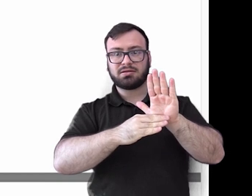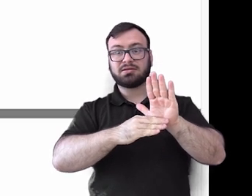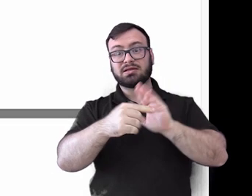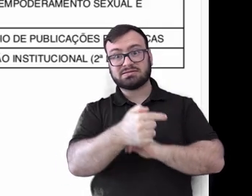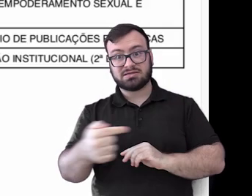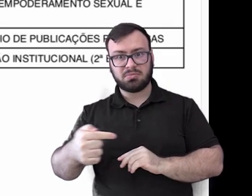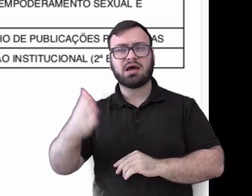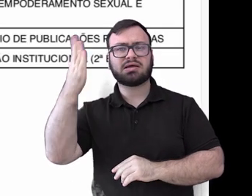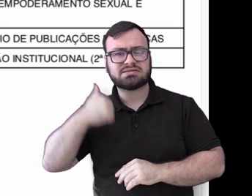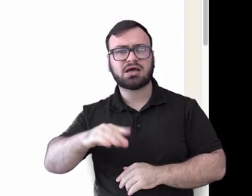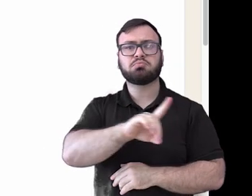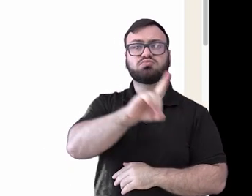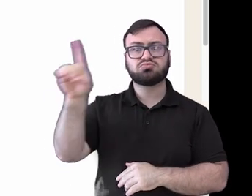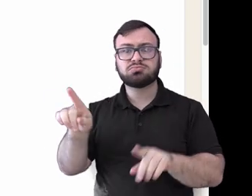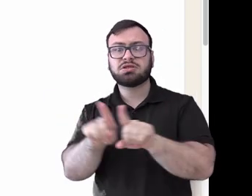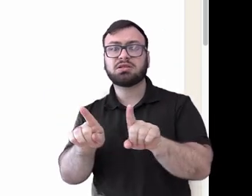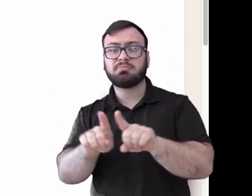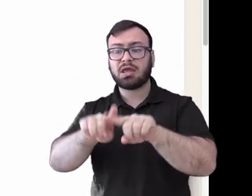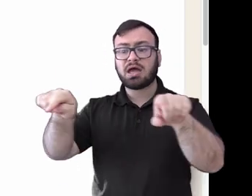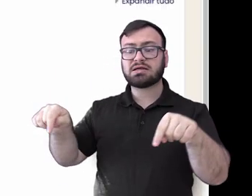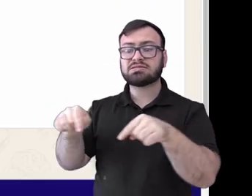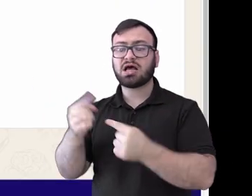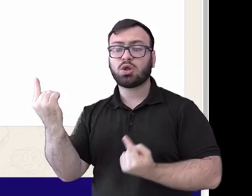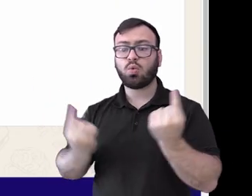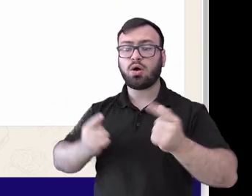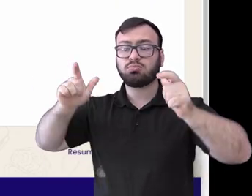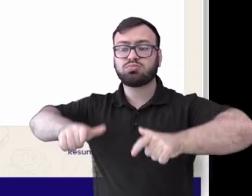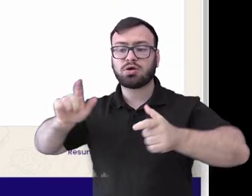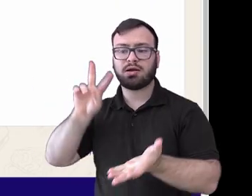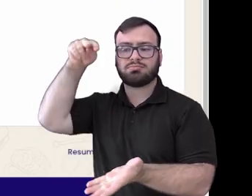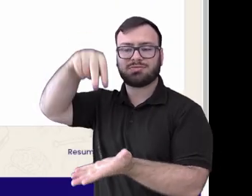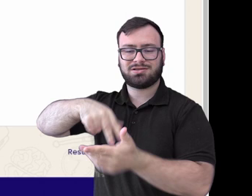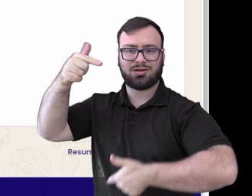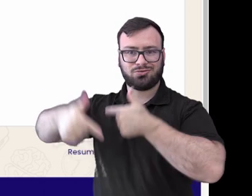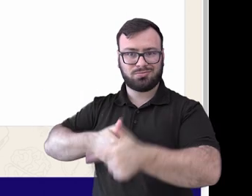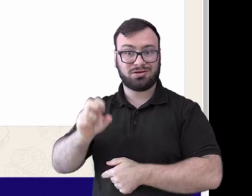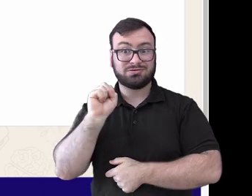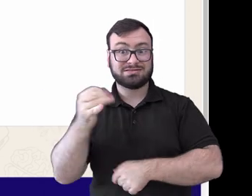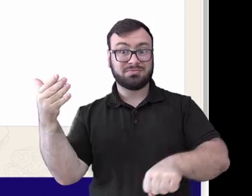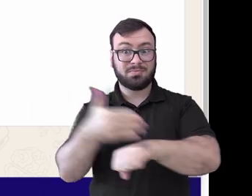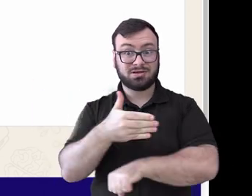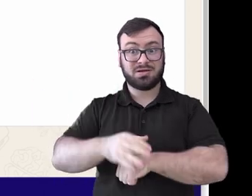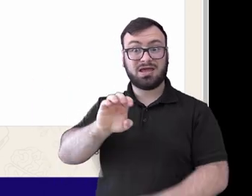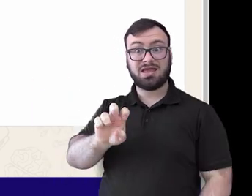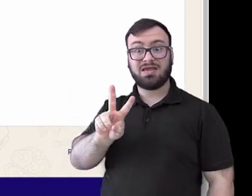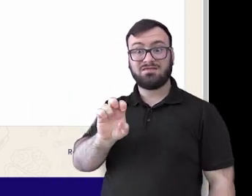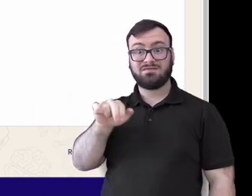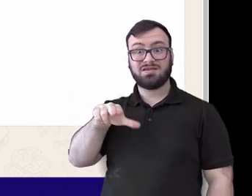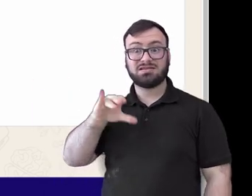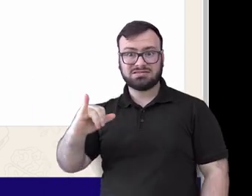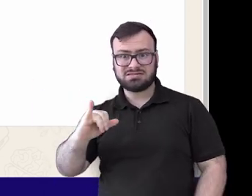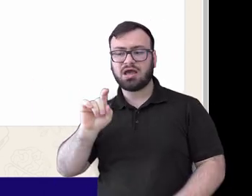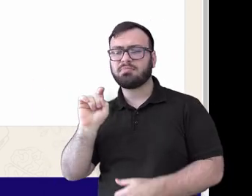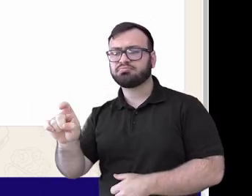CIEP E saberá os dias e as salas Nos quais os trabalhos serão apresentados se você participar do e vim se